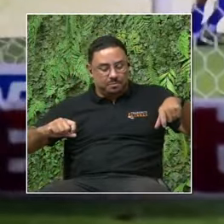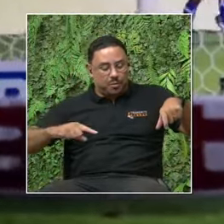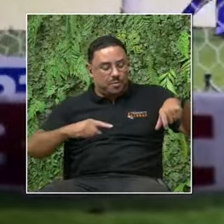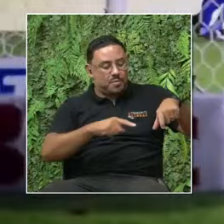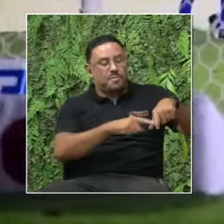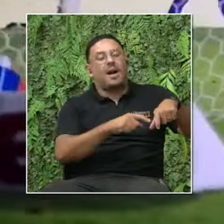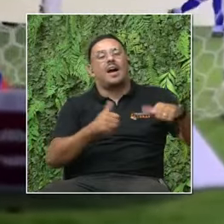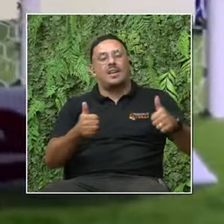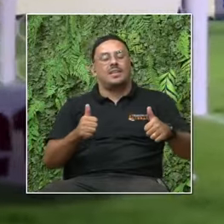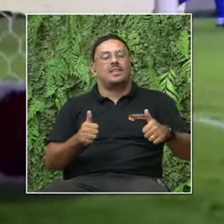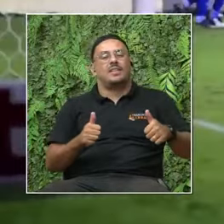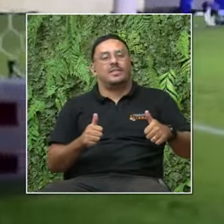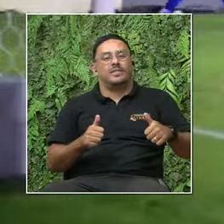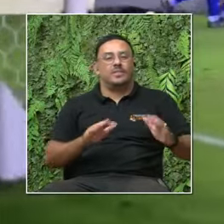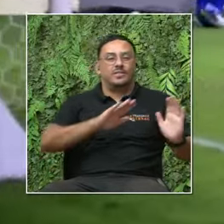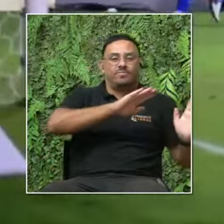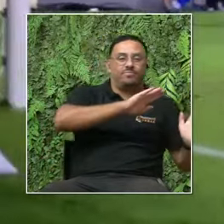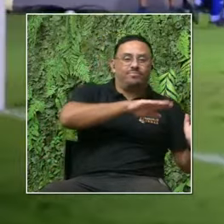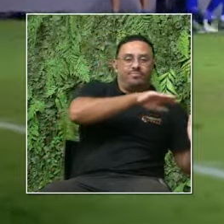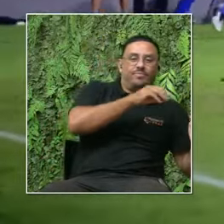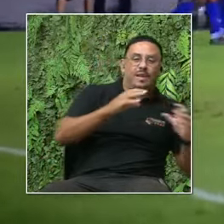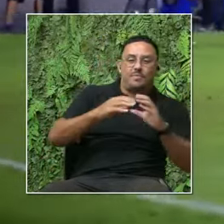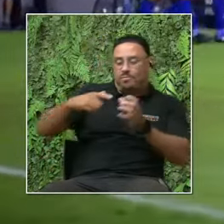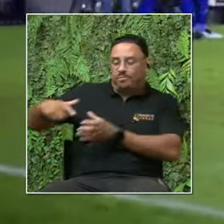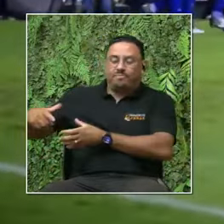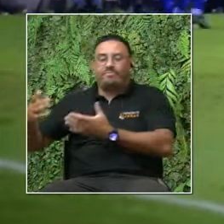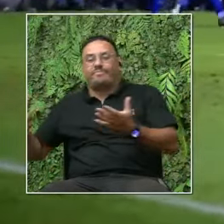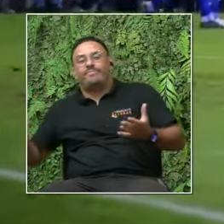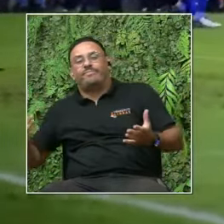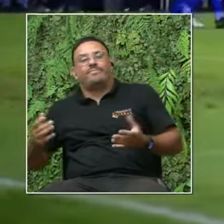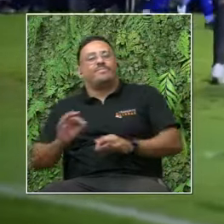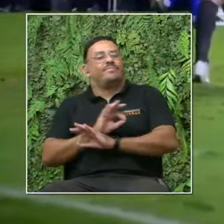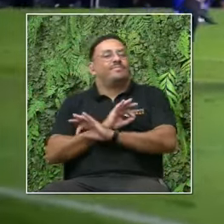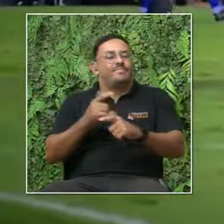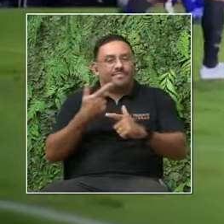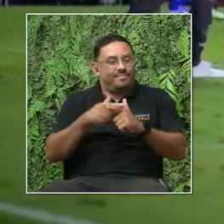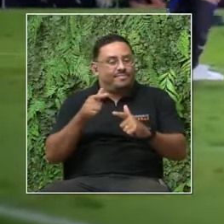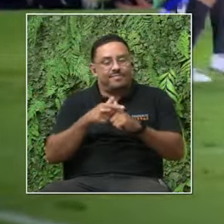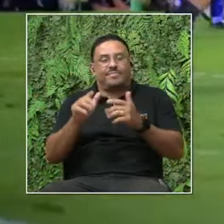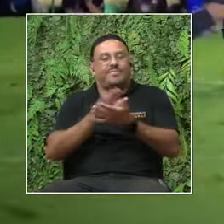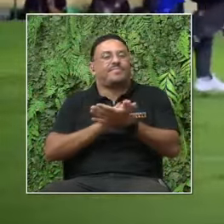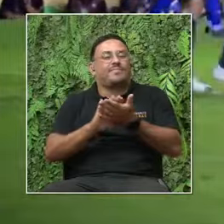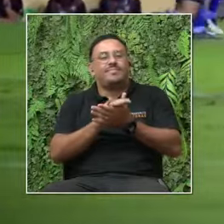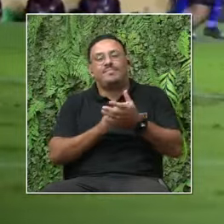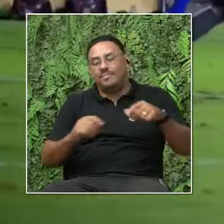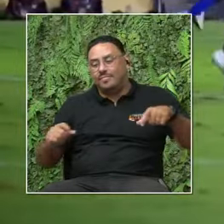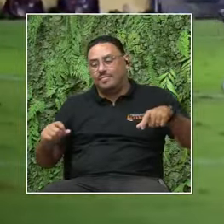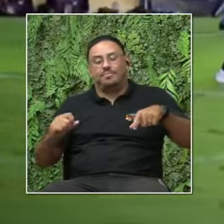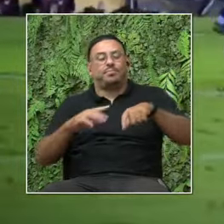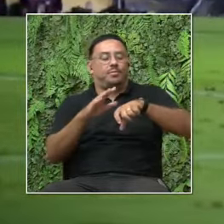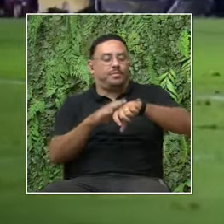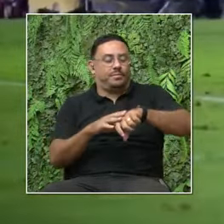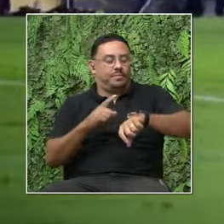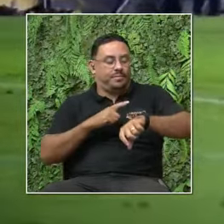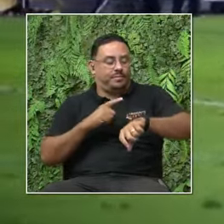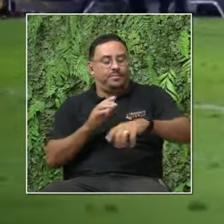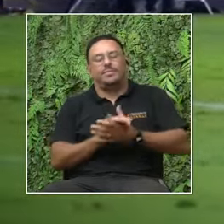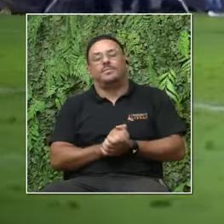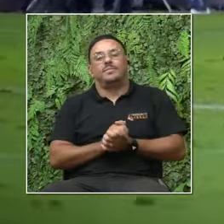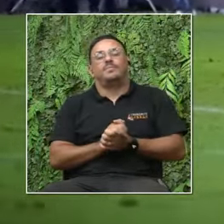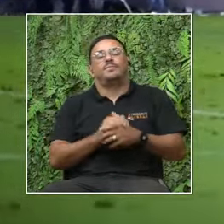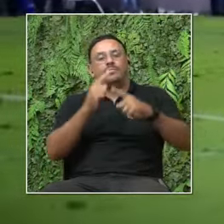magistral goleiro do lado bola do outro sem problema nenhum é o artilheiro é o artilheiro do